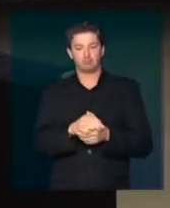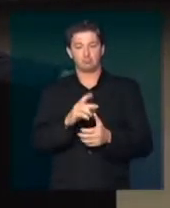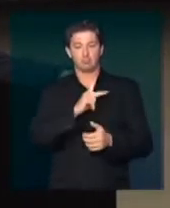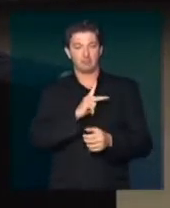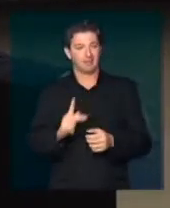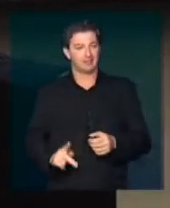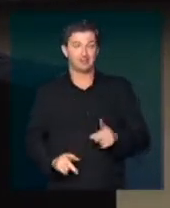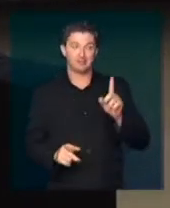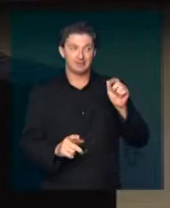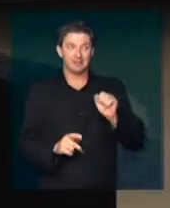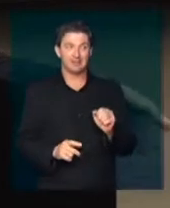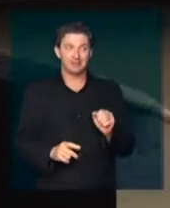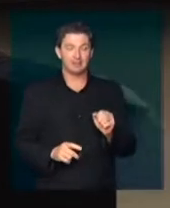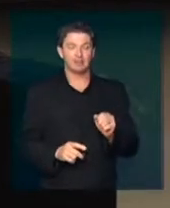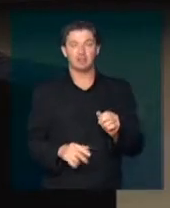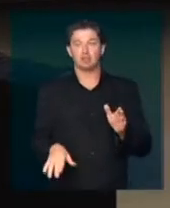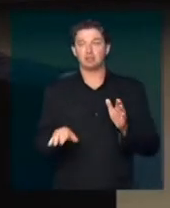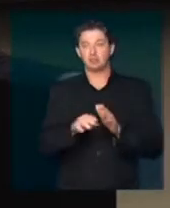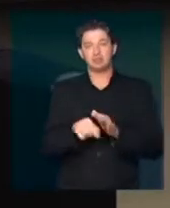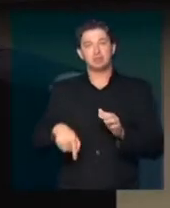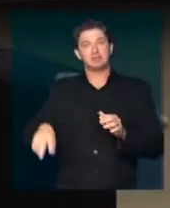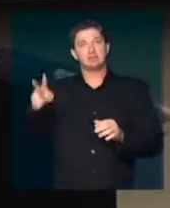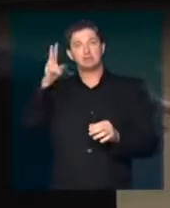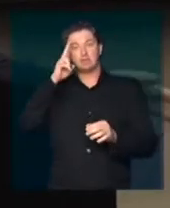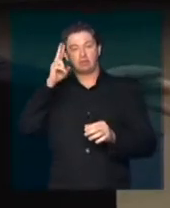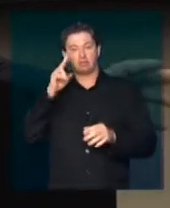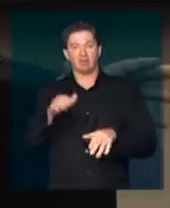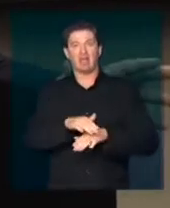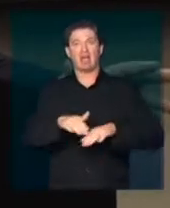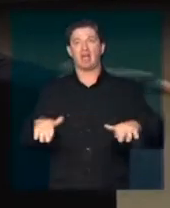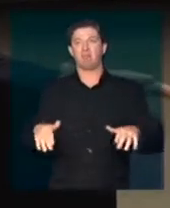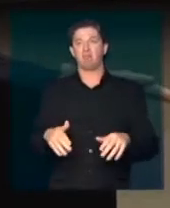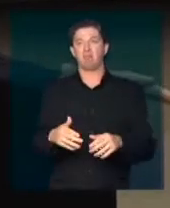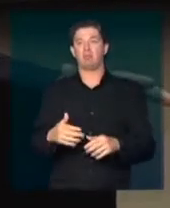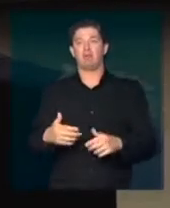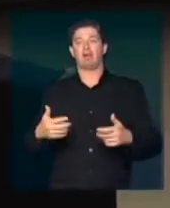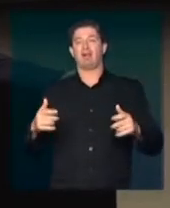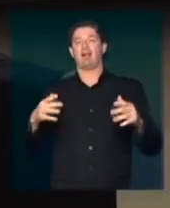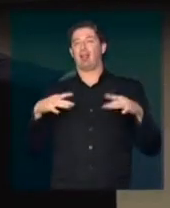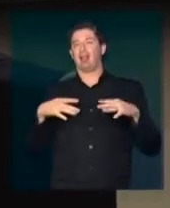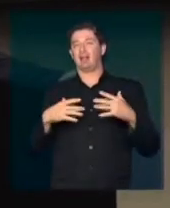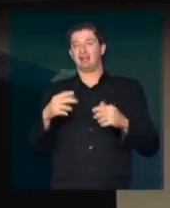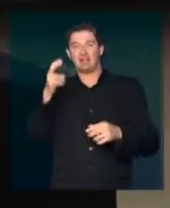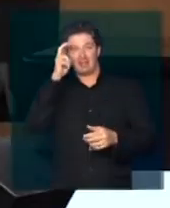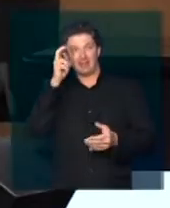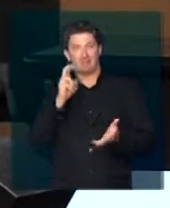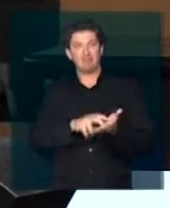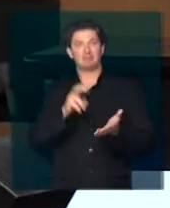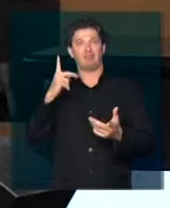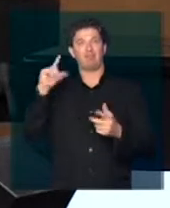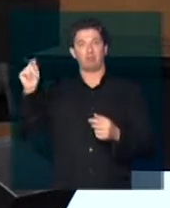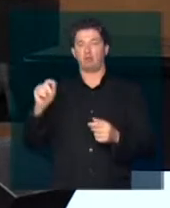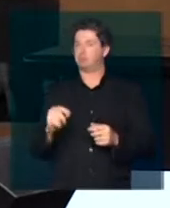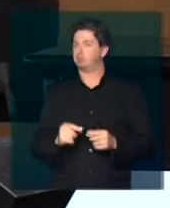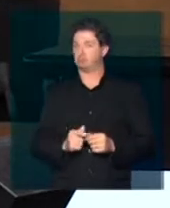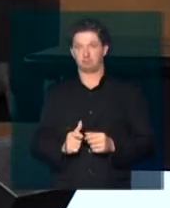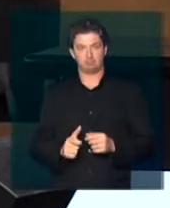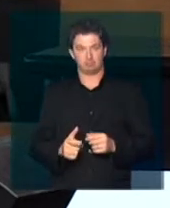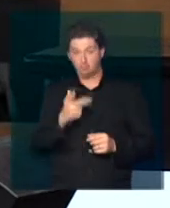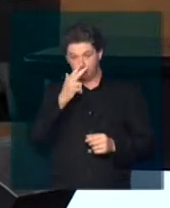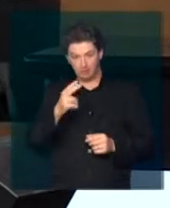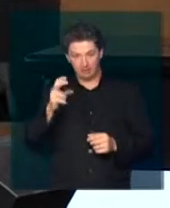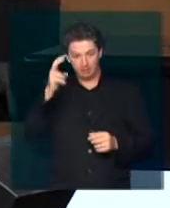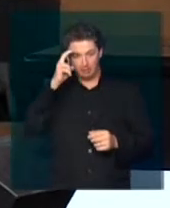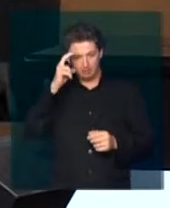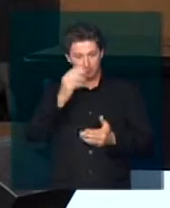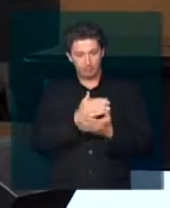Presidente aí nos faz chegar aqui todas as segunda-feira, acabou aquela mamata de ir embora na quinta de manhã. Quando eu vejo o Congresso Nacional